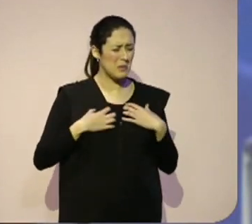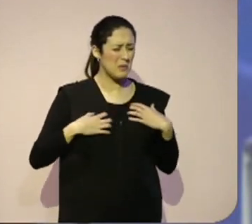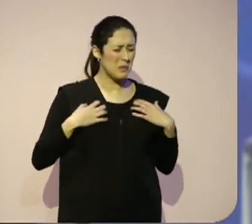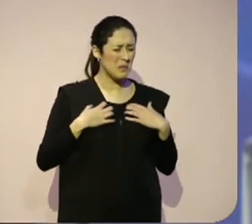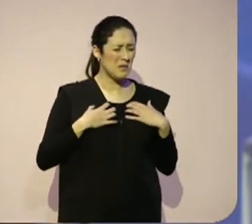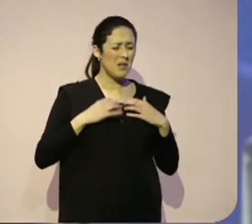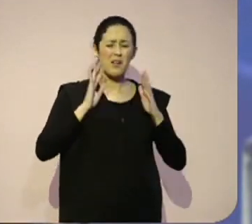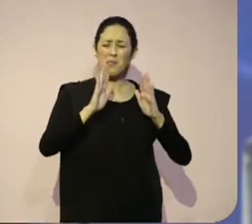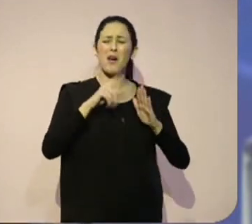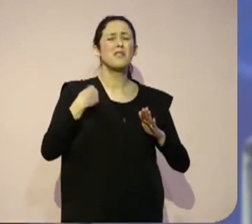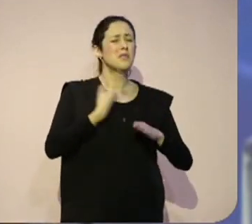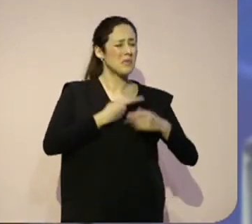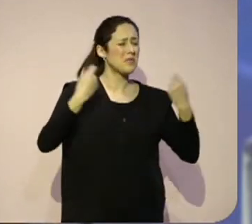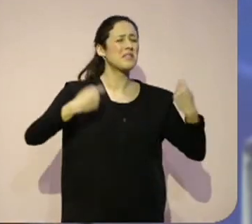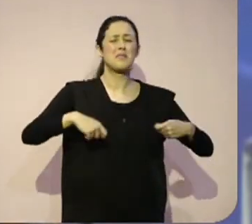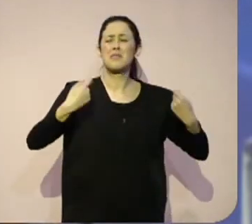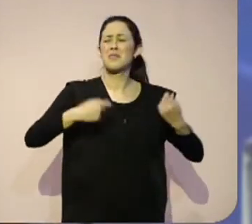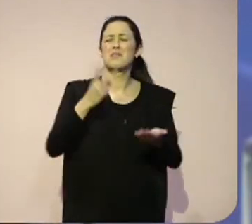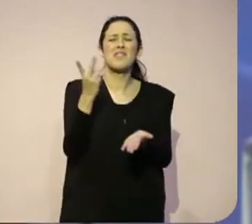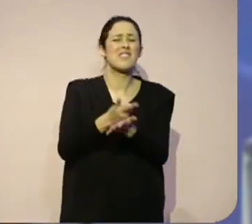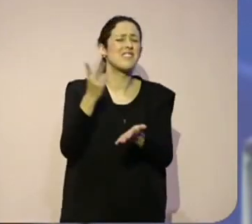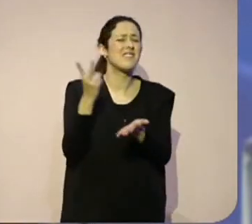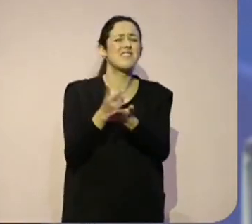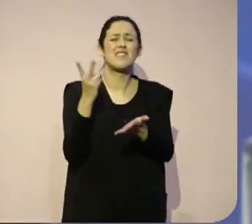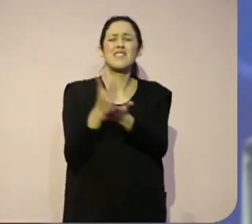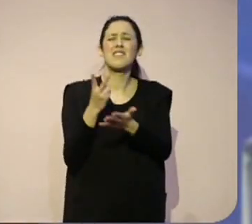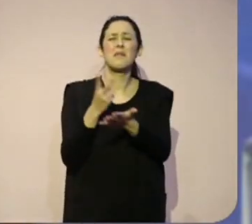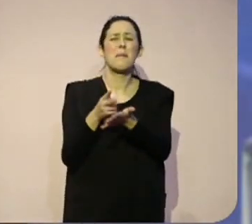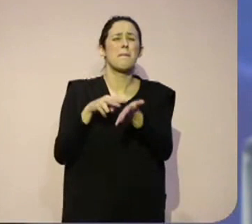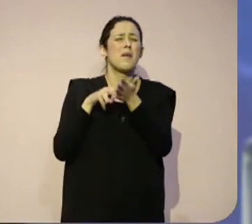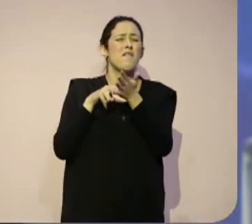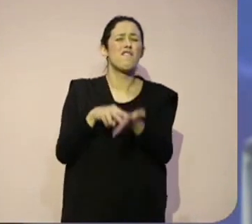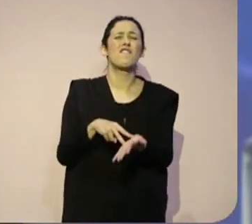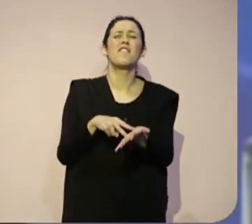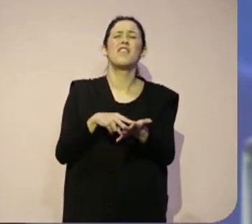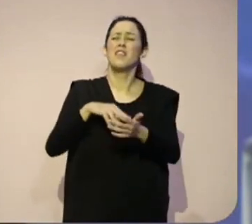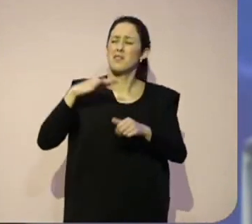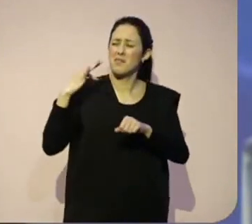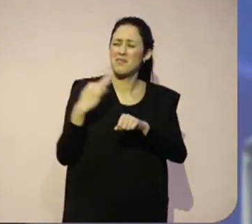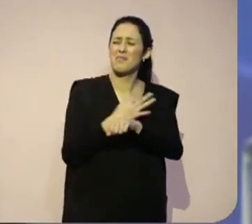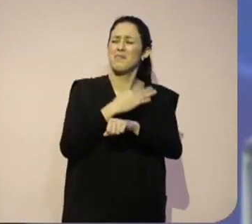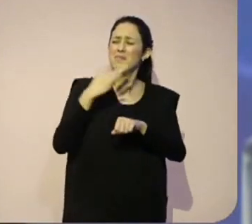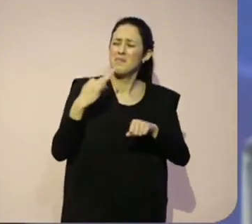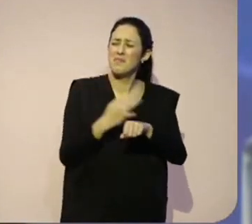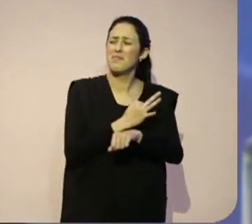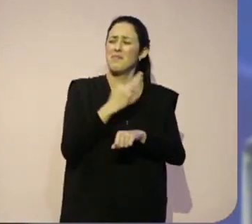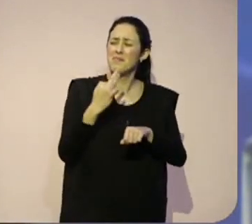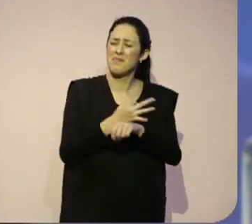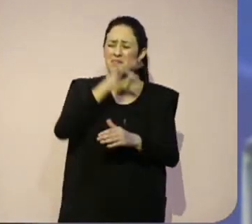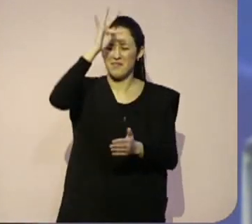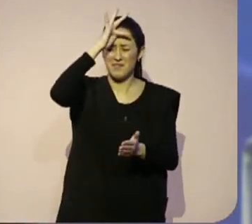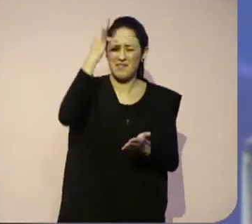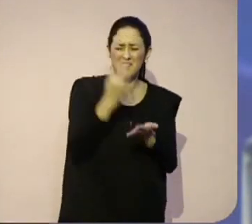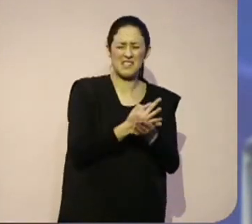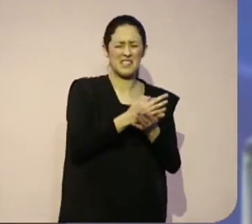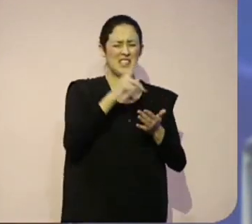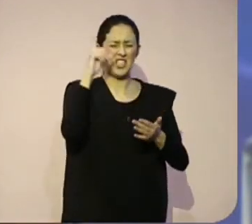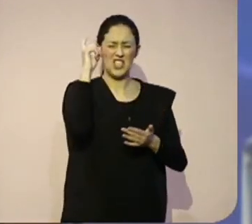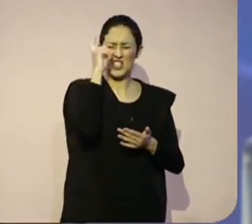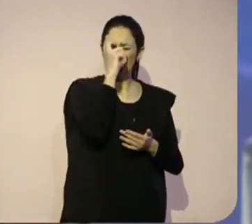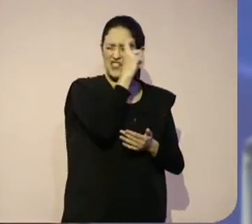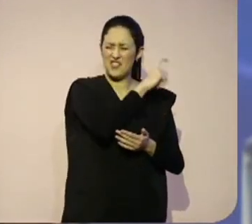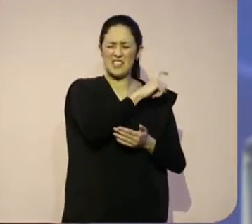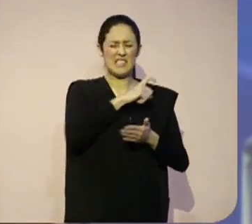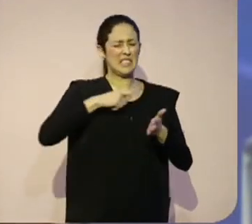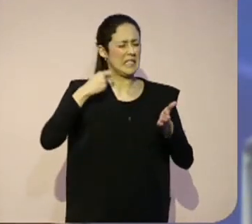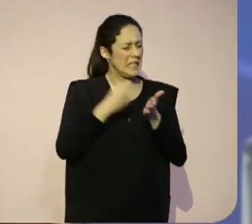tempo. A necessidade de permanecer firme, de resistir em tempo de luta, em